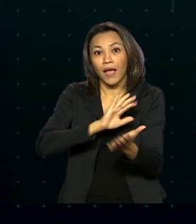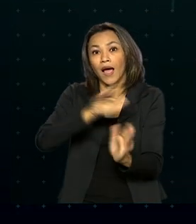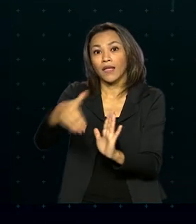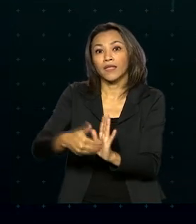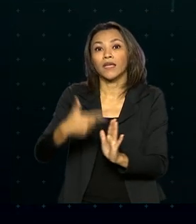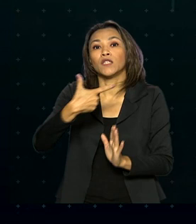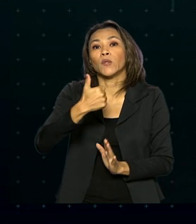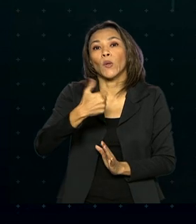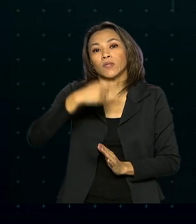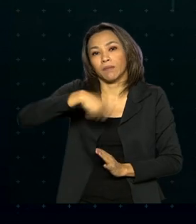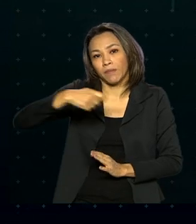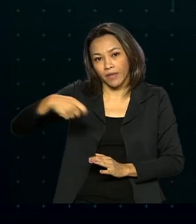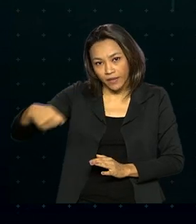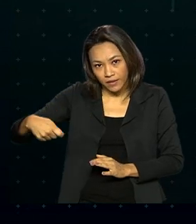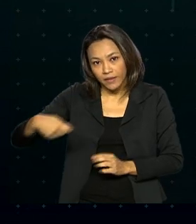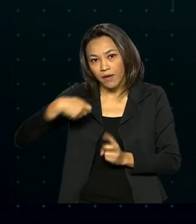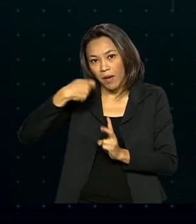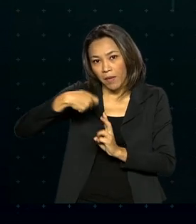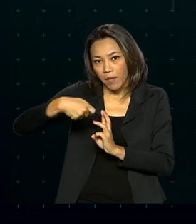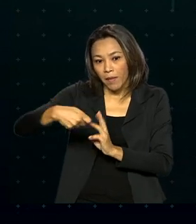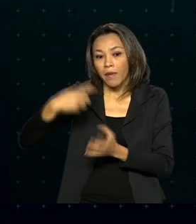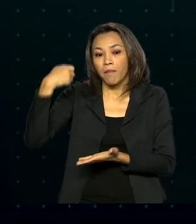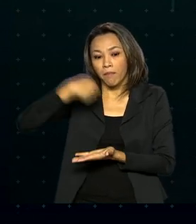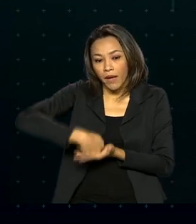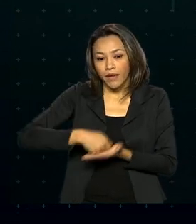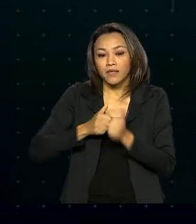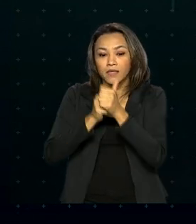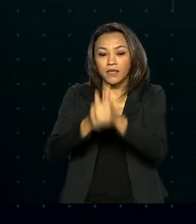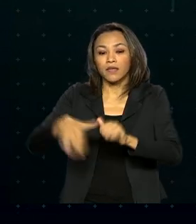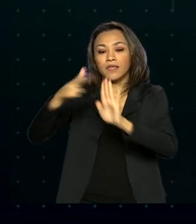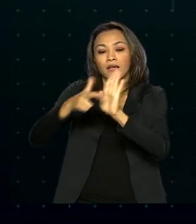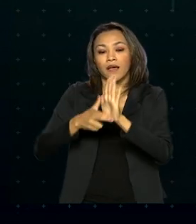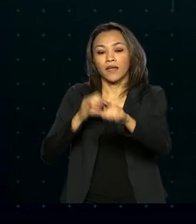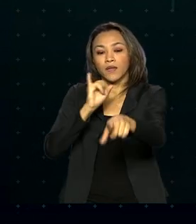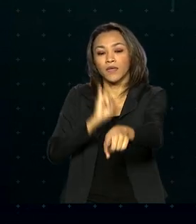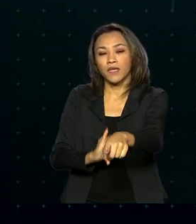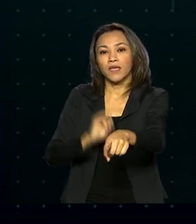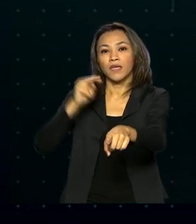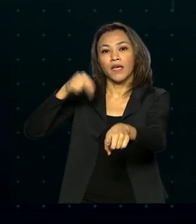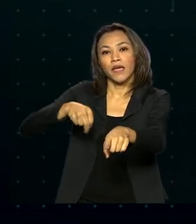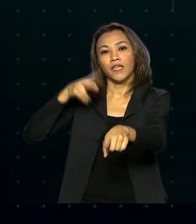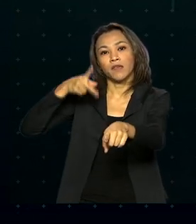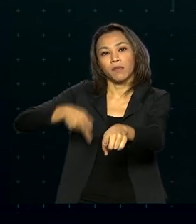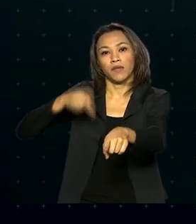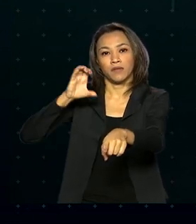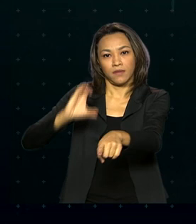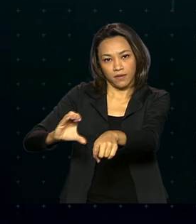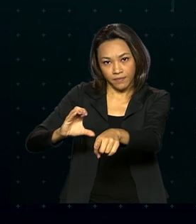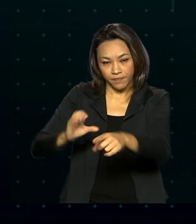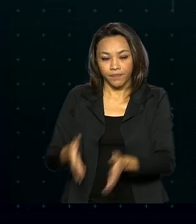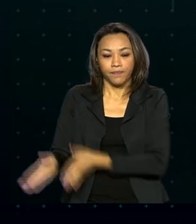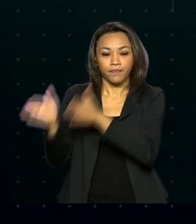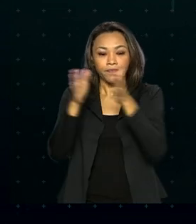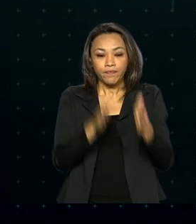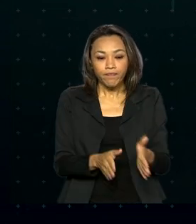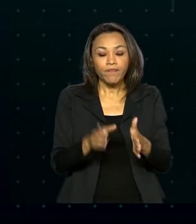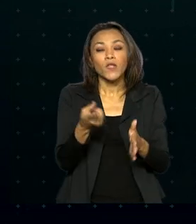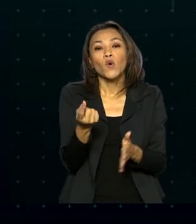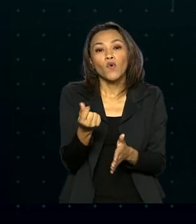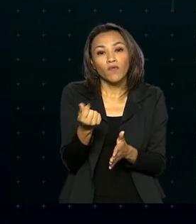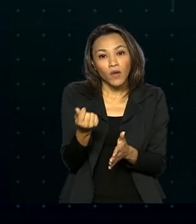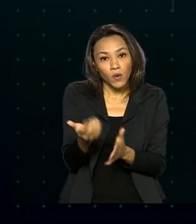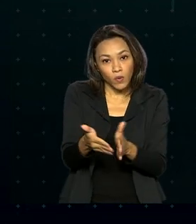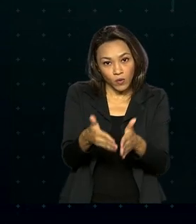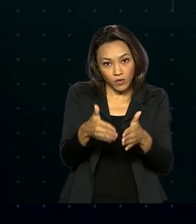12 meses com a atualização do valor pelo INPC, o Índice Nacional de Preços ao Consumidor. A tarifa de embarque deve